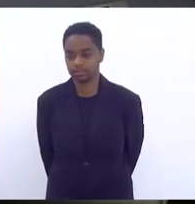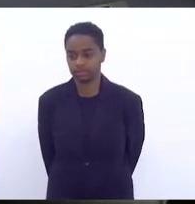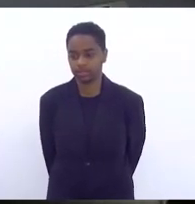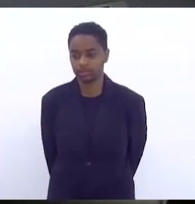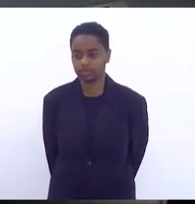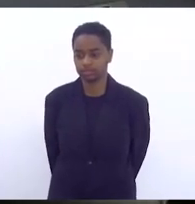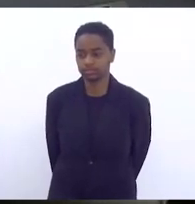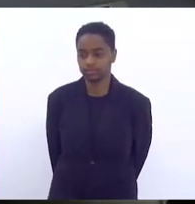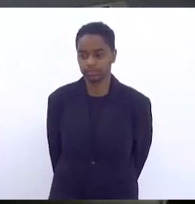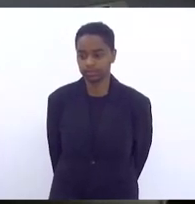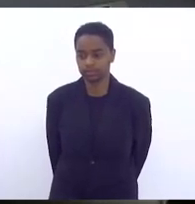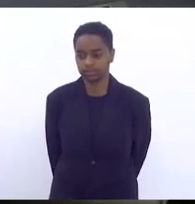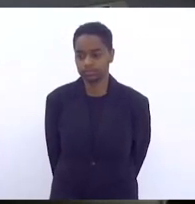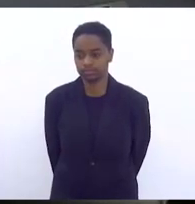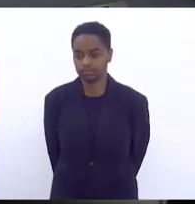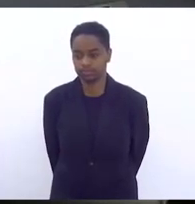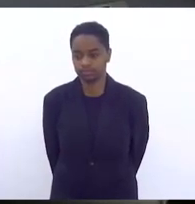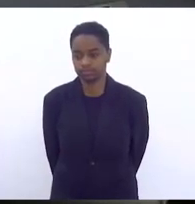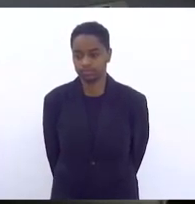lado